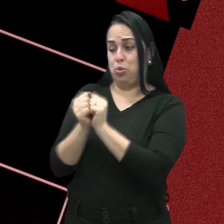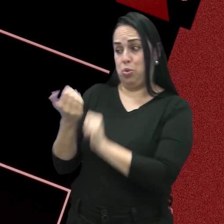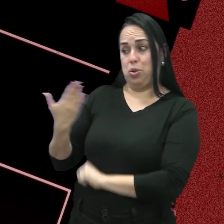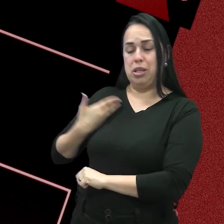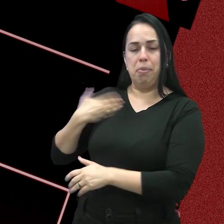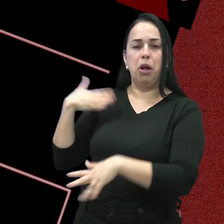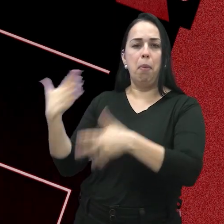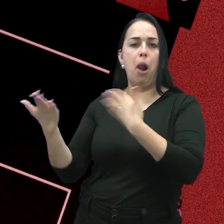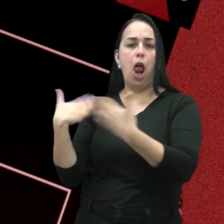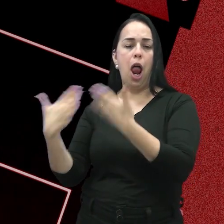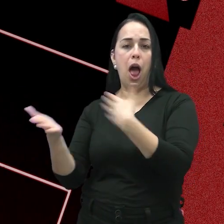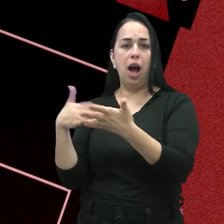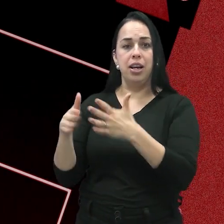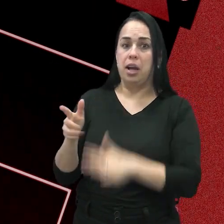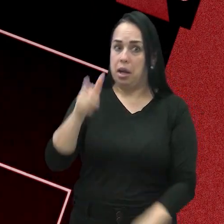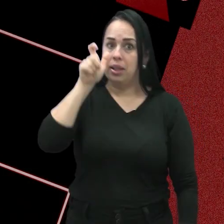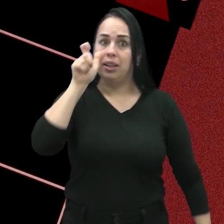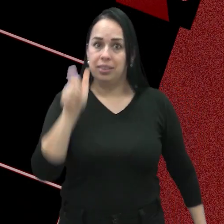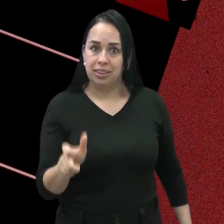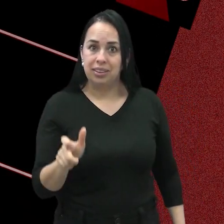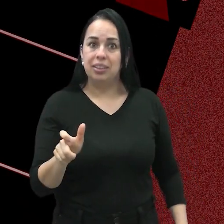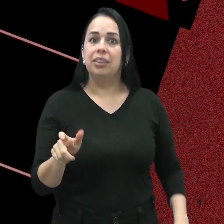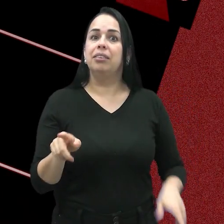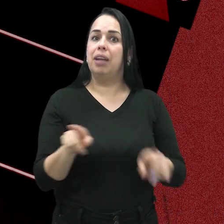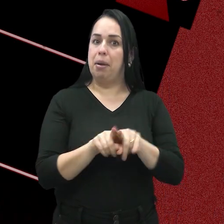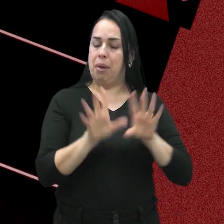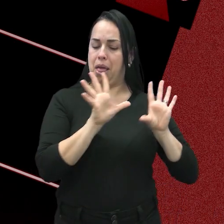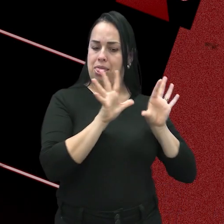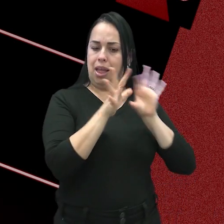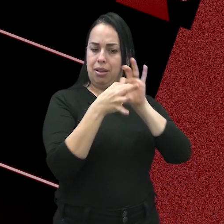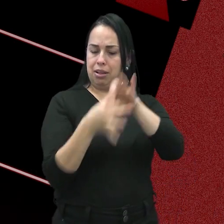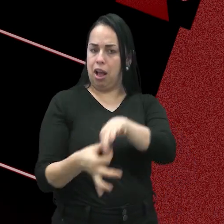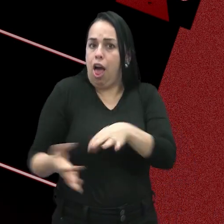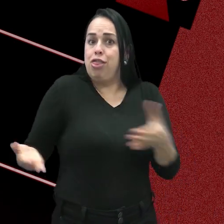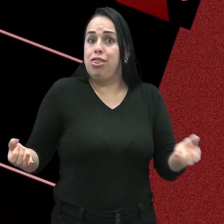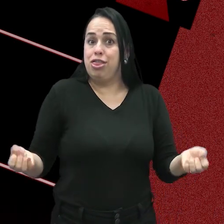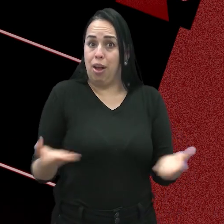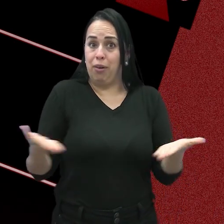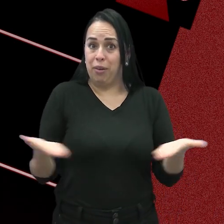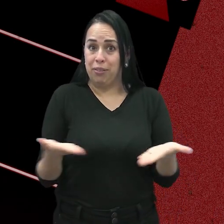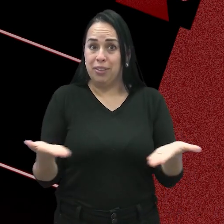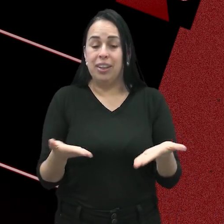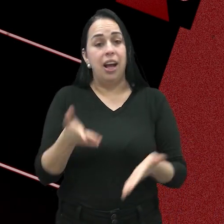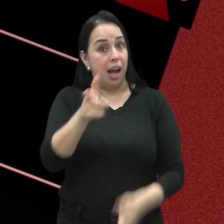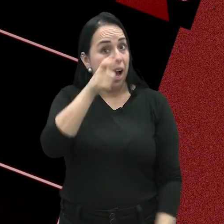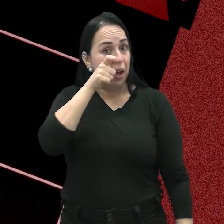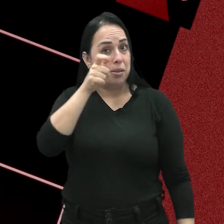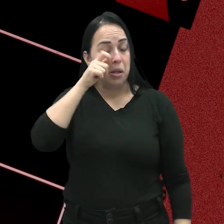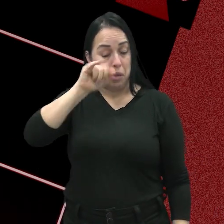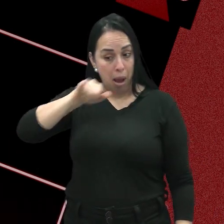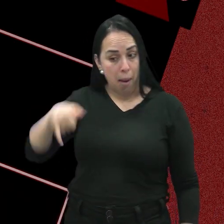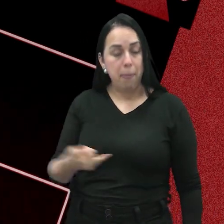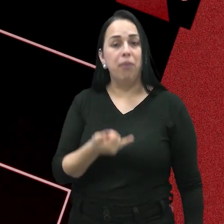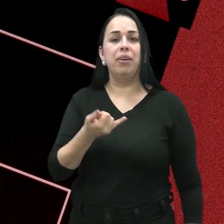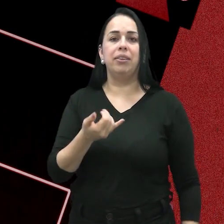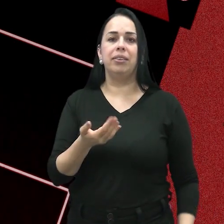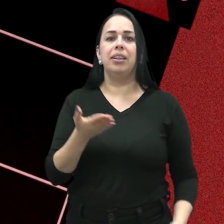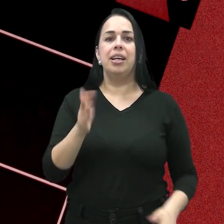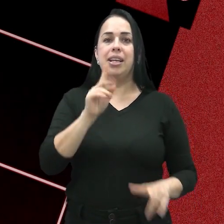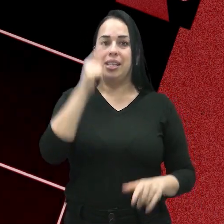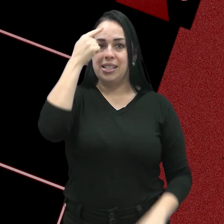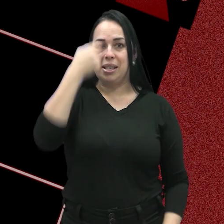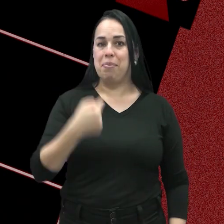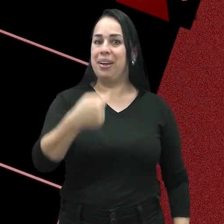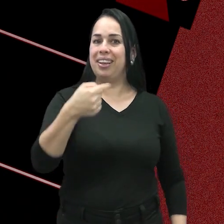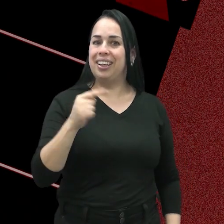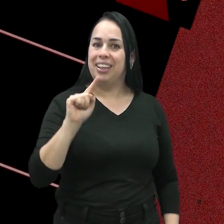depois. Muito, muito interessante e também um contexto bem atual, viu? Assistam, vale muito a pena e semana